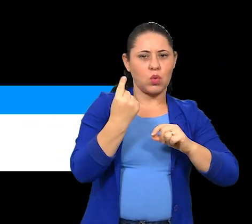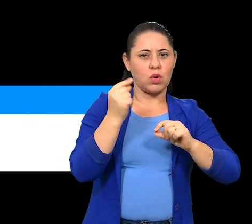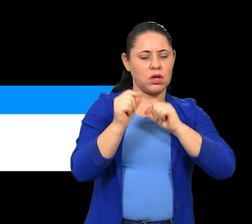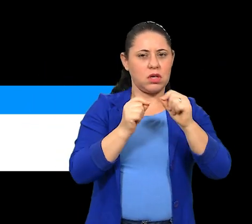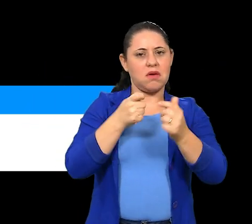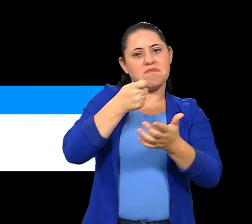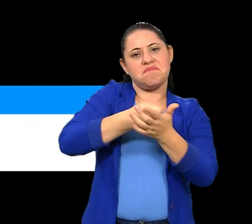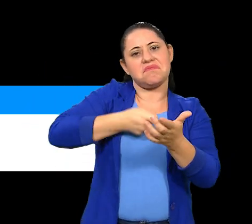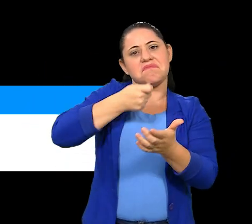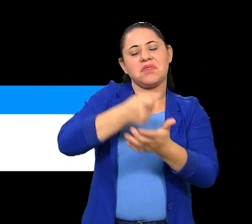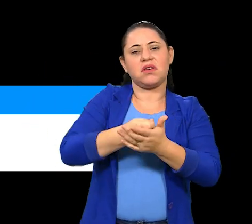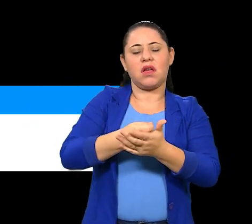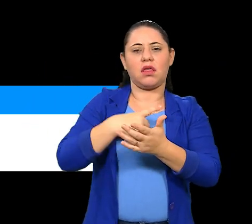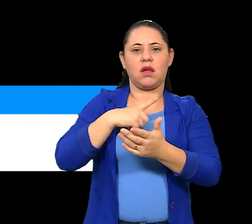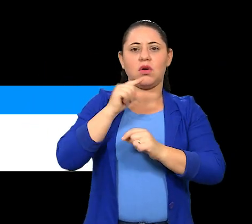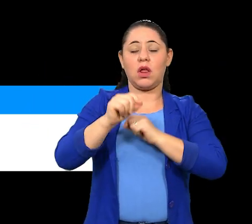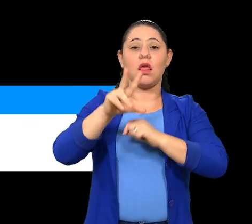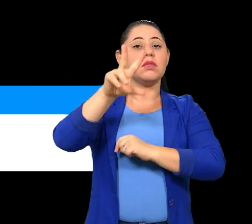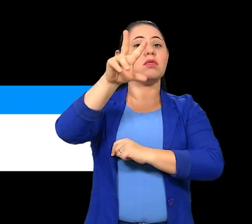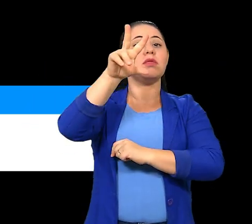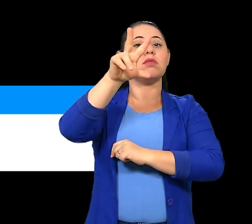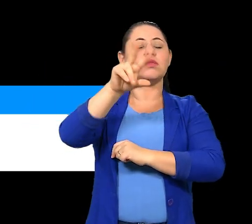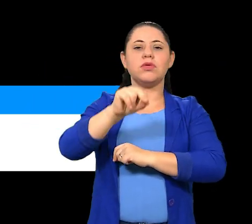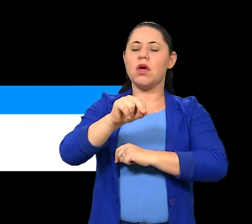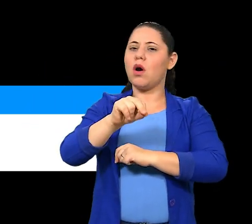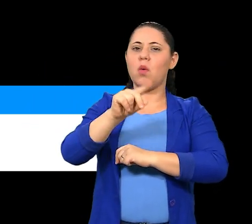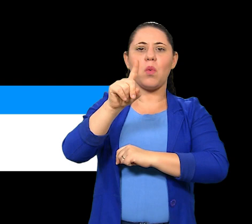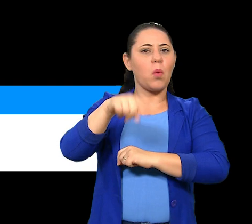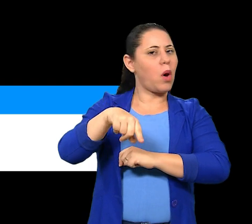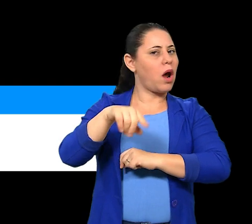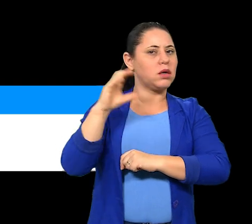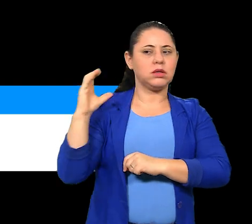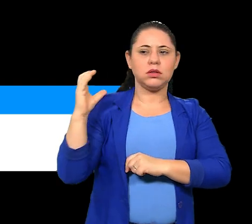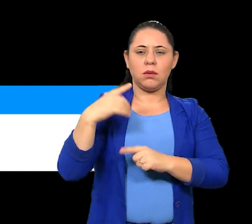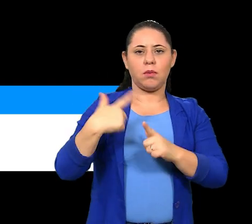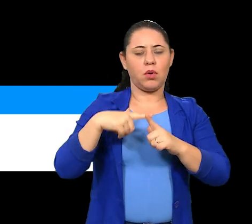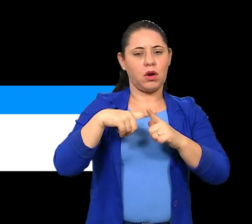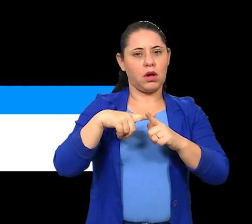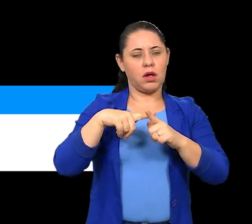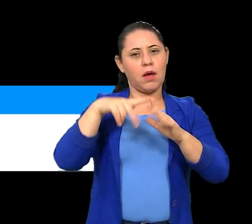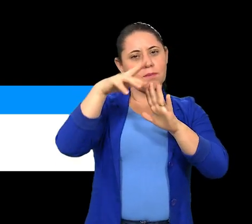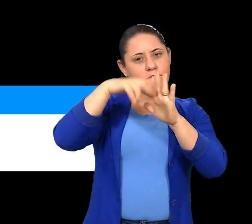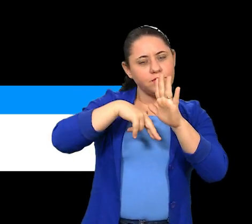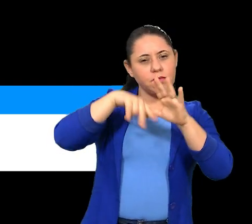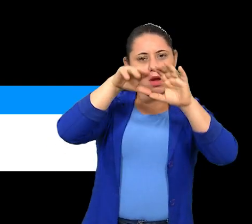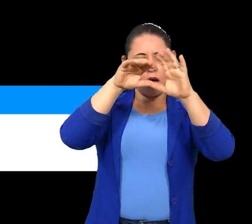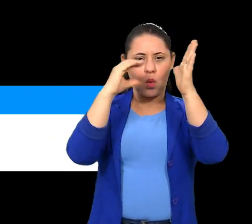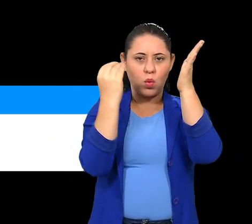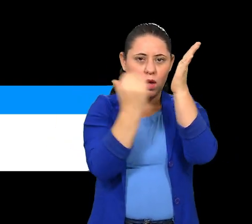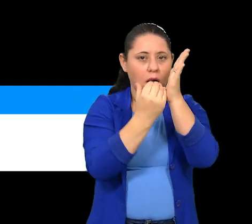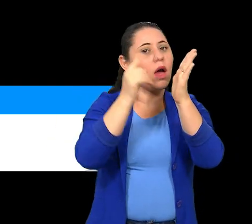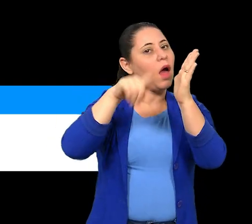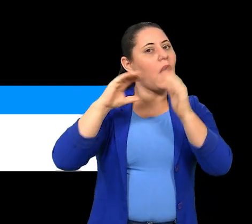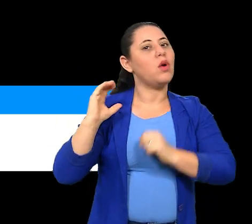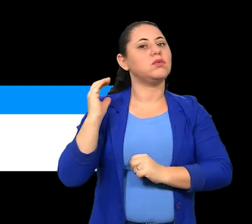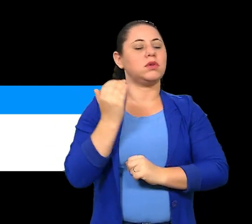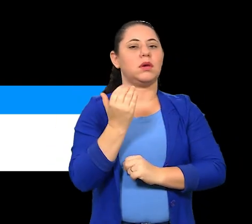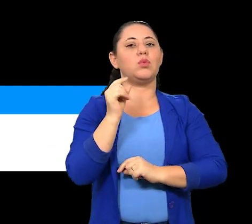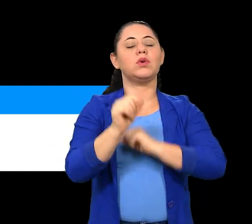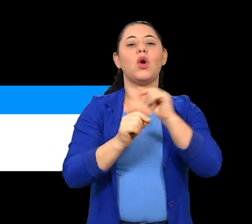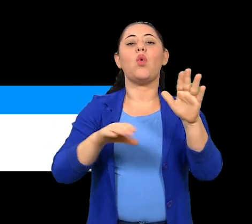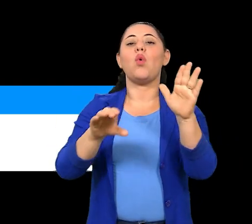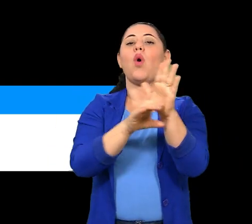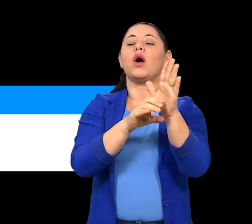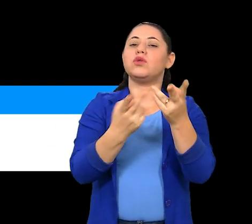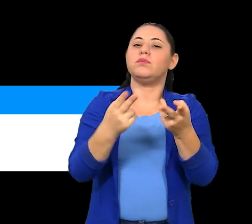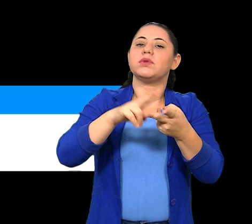artigo punitivista um artigo garantista onde diz que não constitui crime porque a regra do artigo do Código Penal é